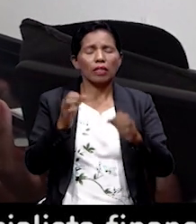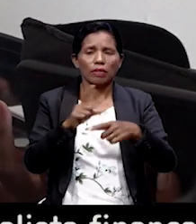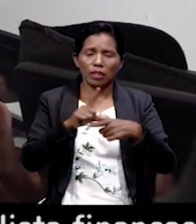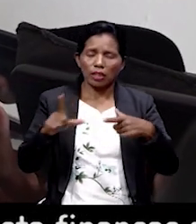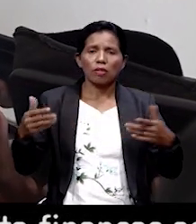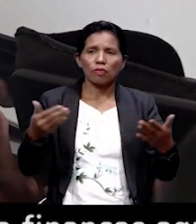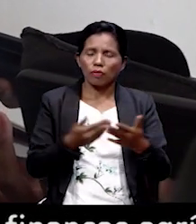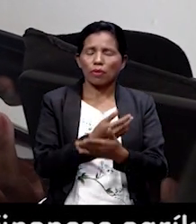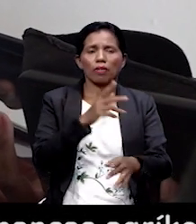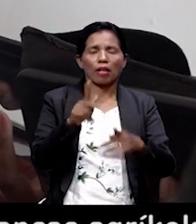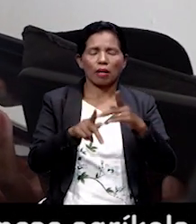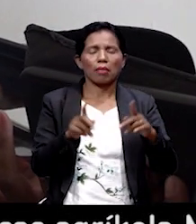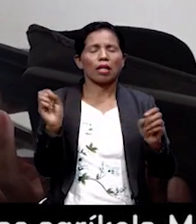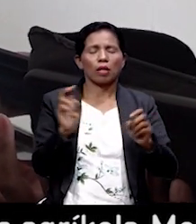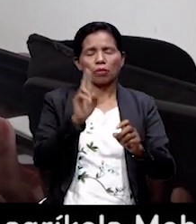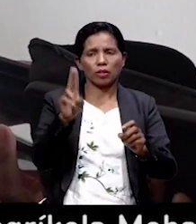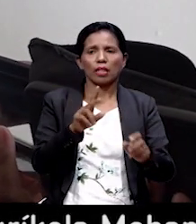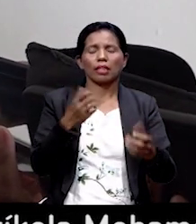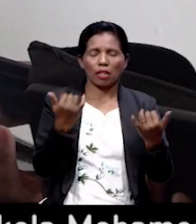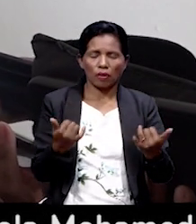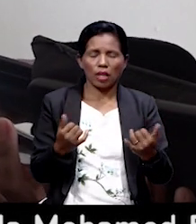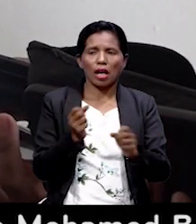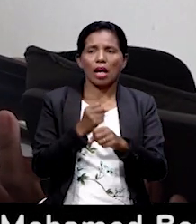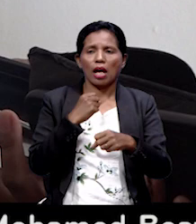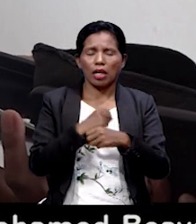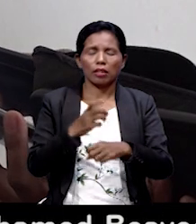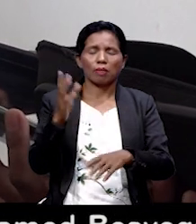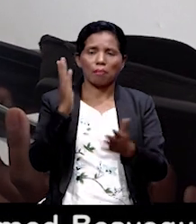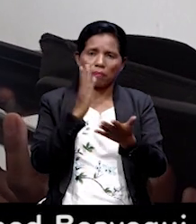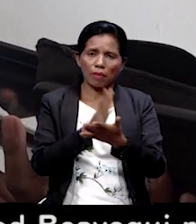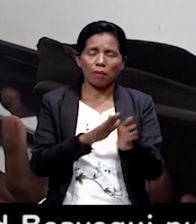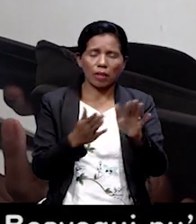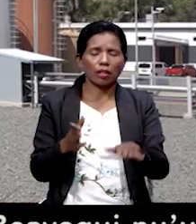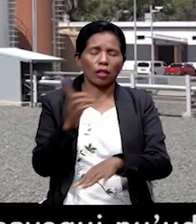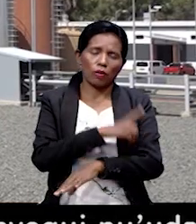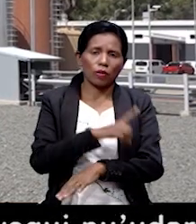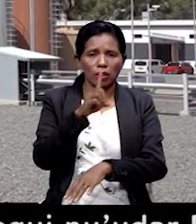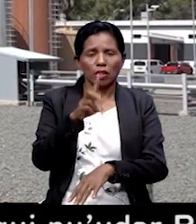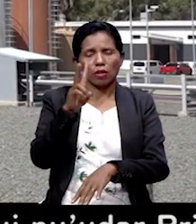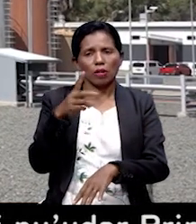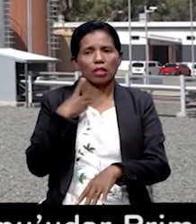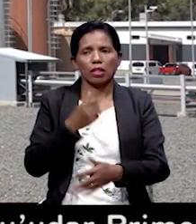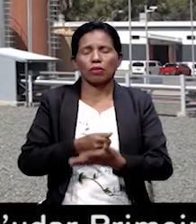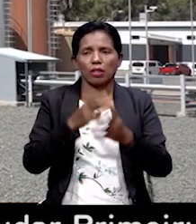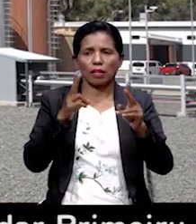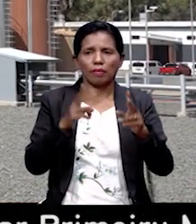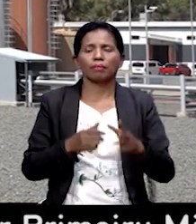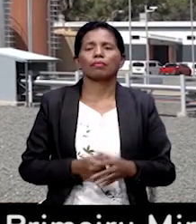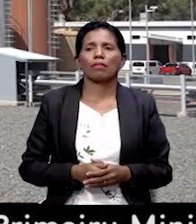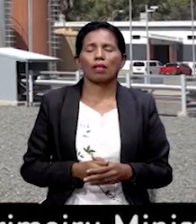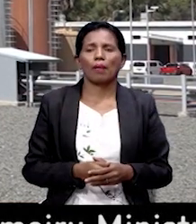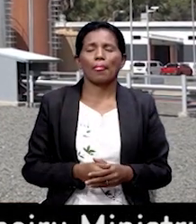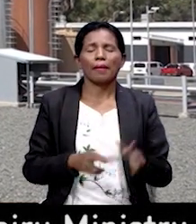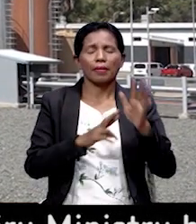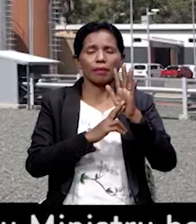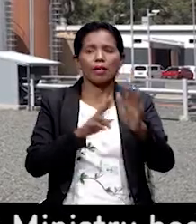ohing gerak dala ida ema bele hamate to lorong ida lorong do ita resolve kedas masih nilai. Antes ne representante povo e